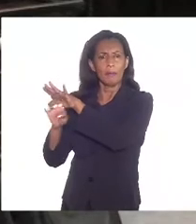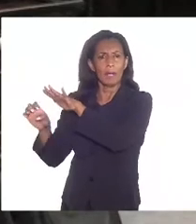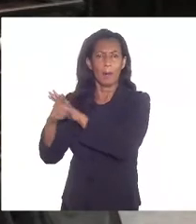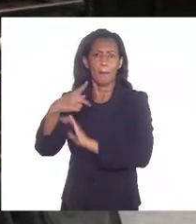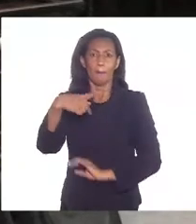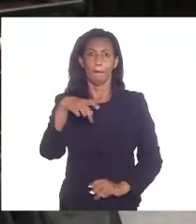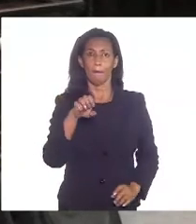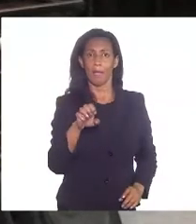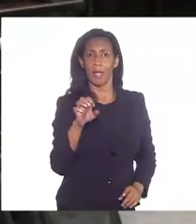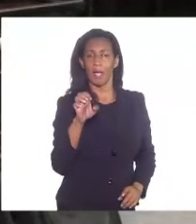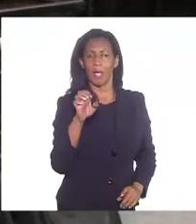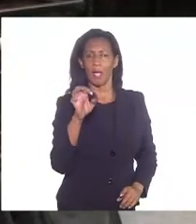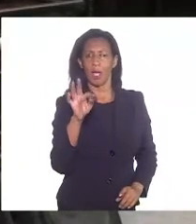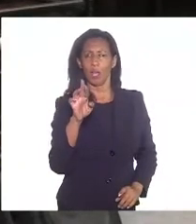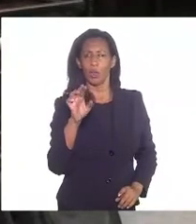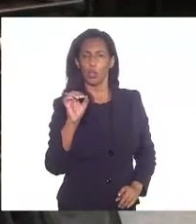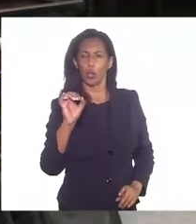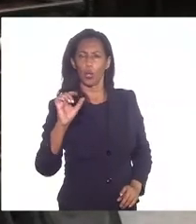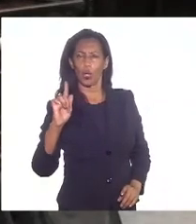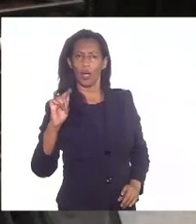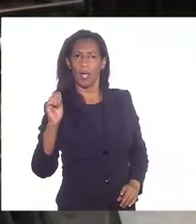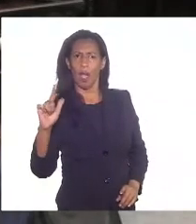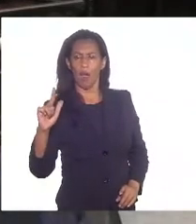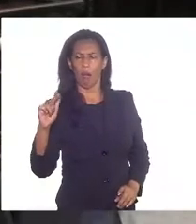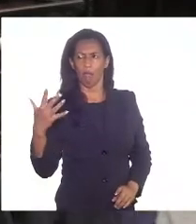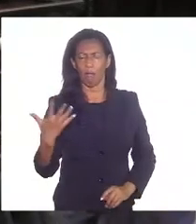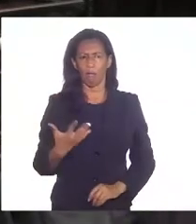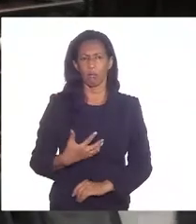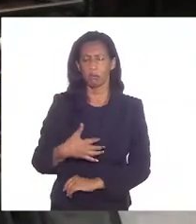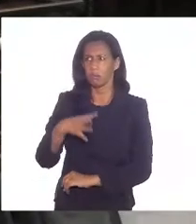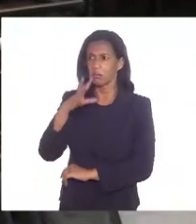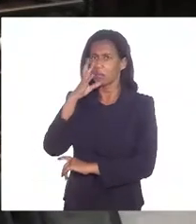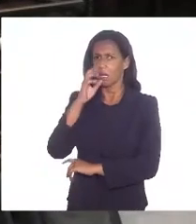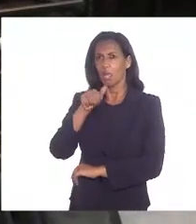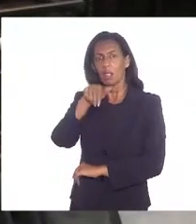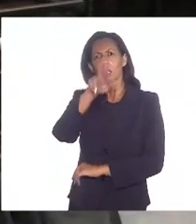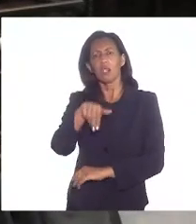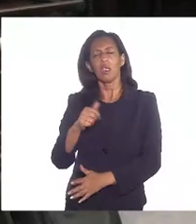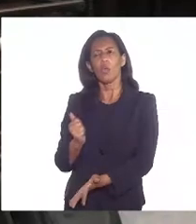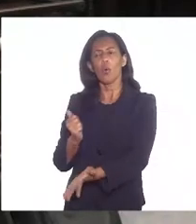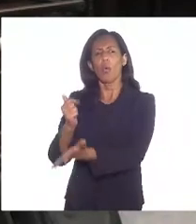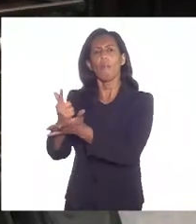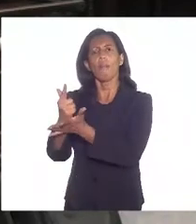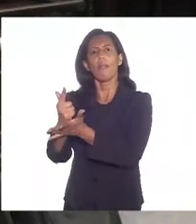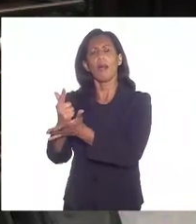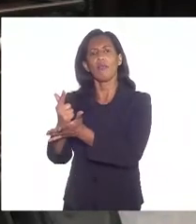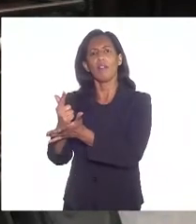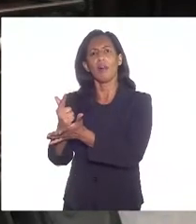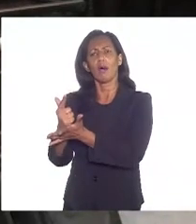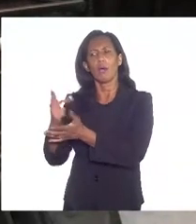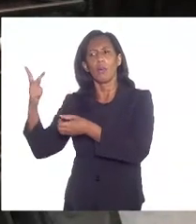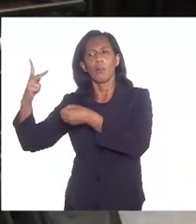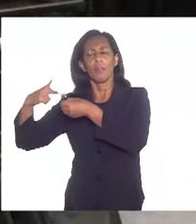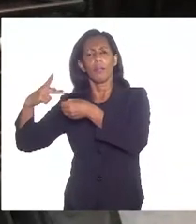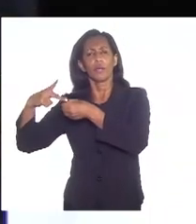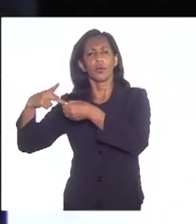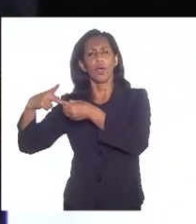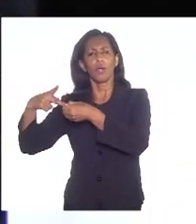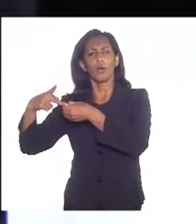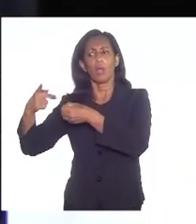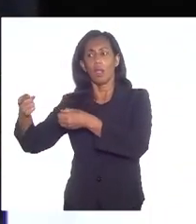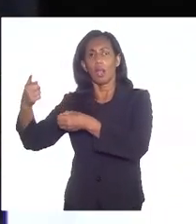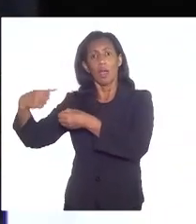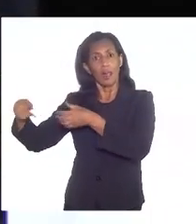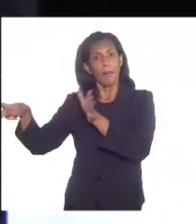Petrogal. E a nossa surpresa foi que quem comprava o petróleo da Petrogal era a Petrobras, e